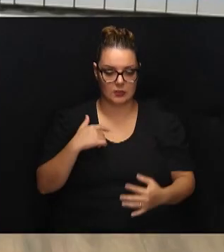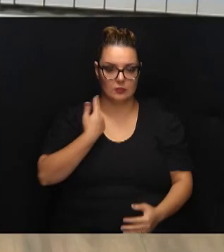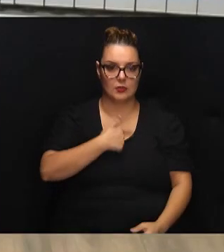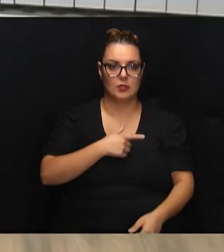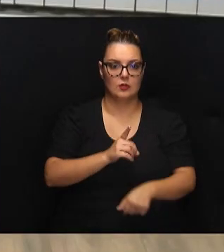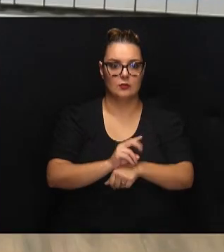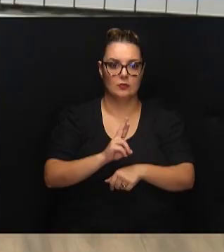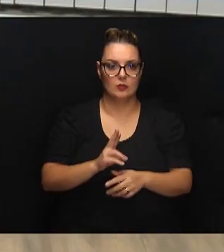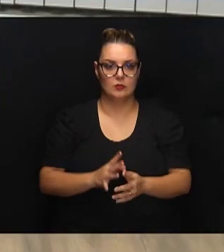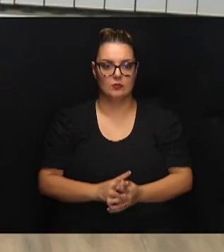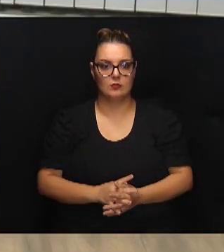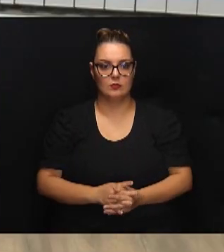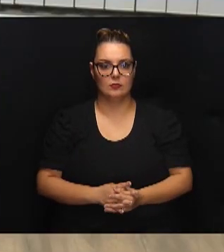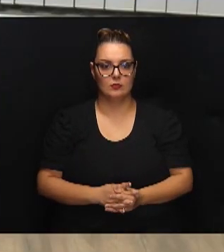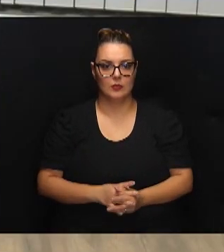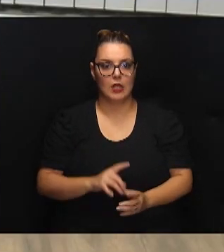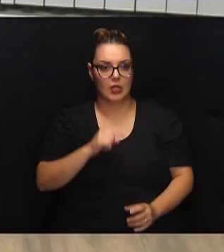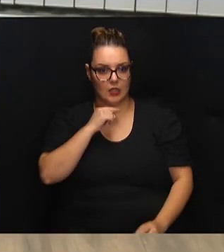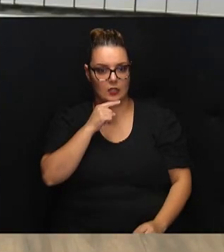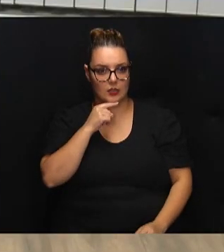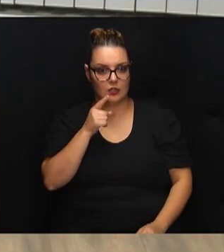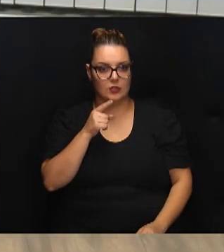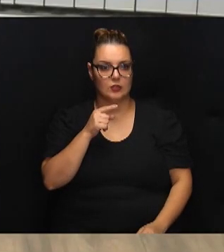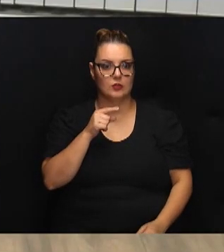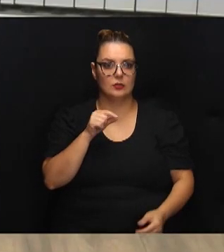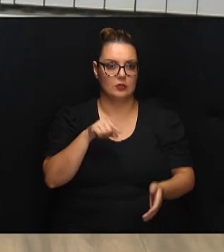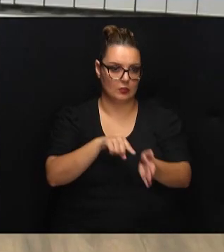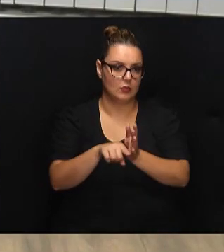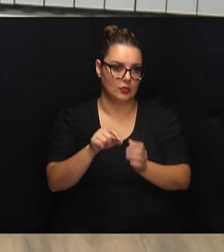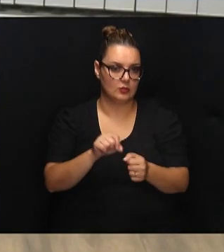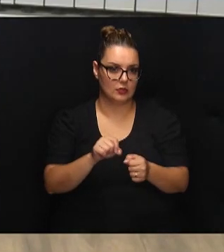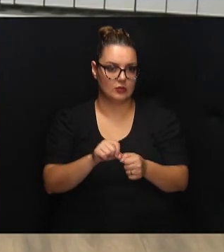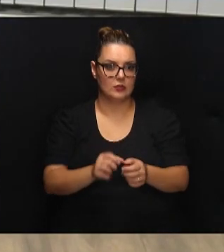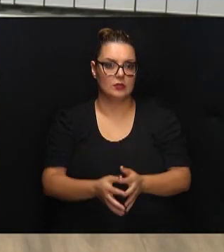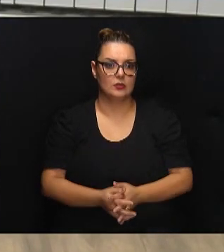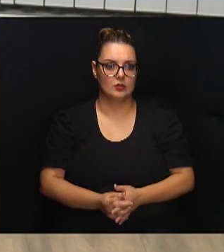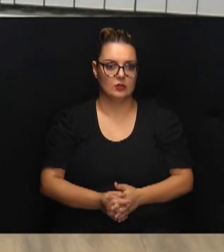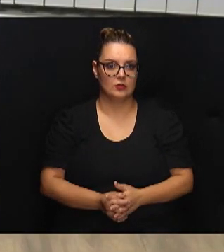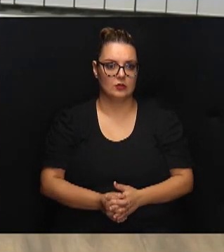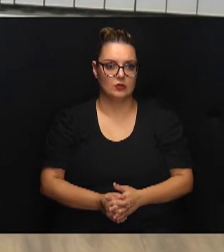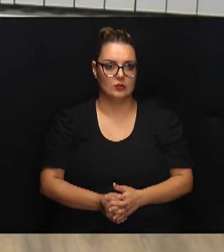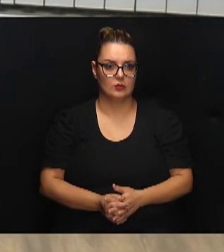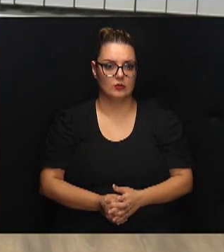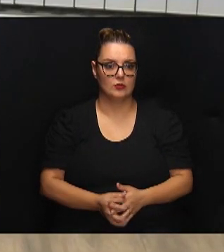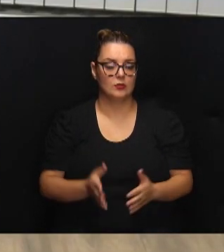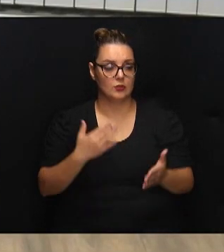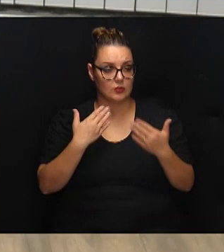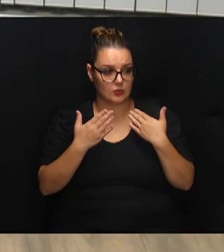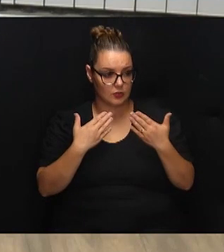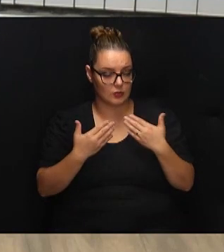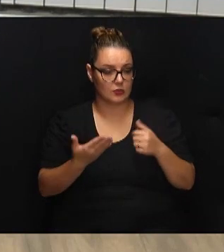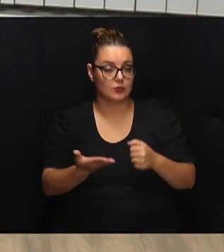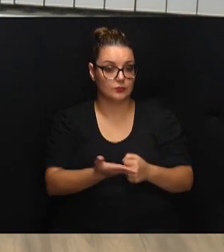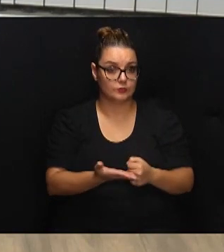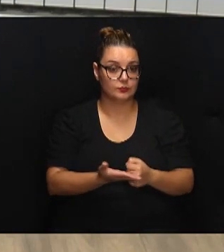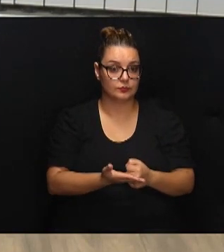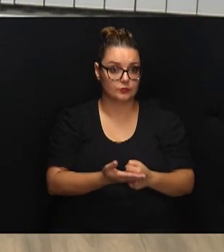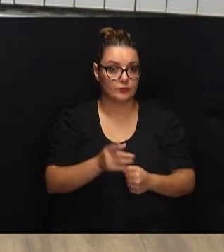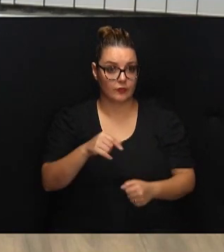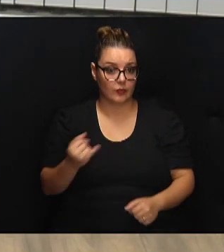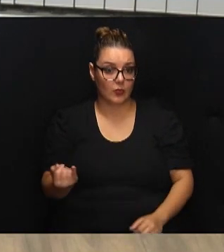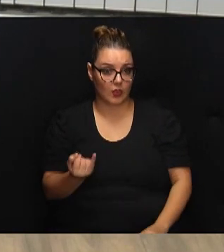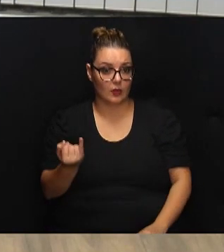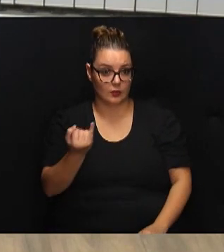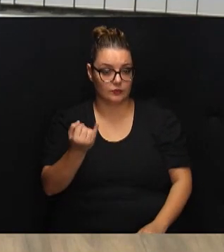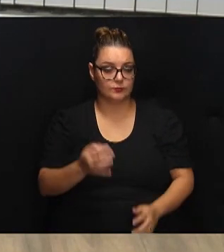doutora, só aquela dúvida que eu te fiz, aquela pergunta que eu te fiz na hora que nós estávamos no intervalo, é muito importante,